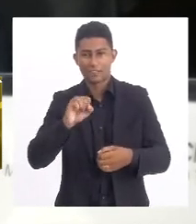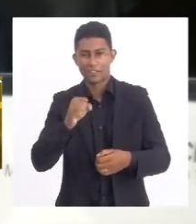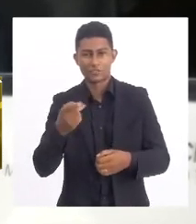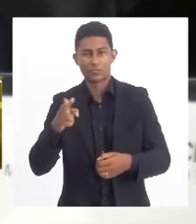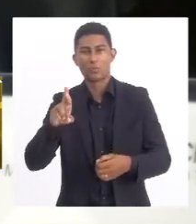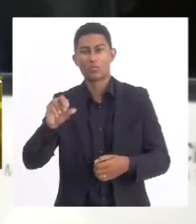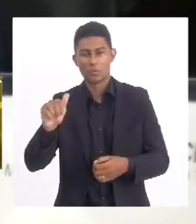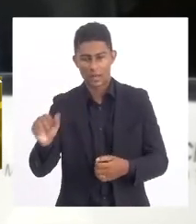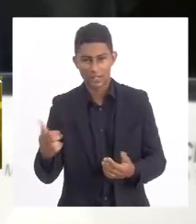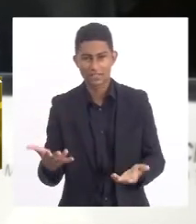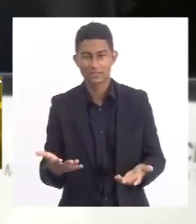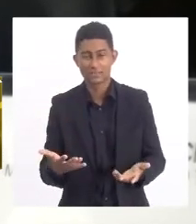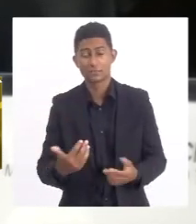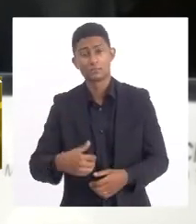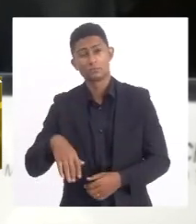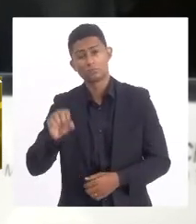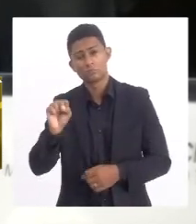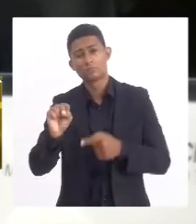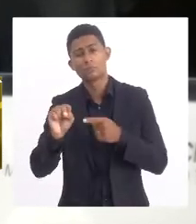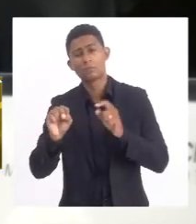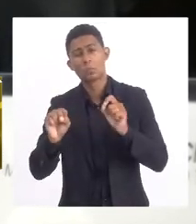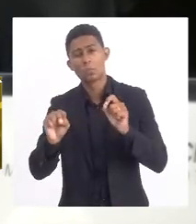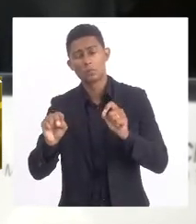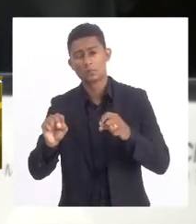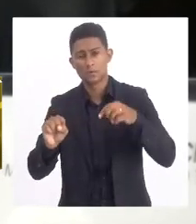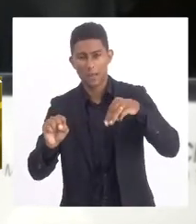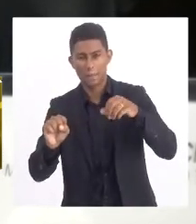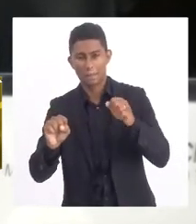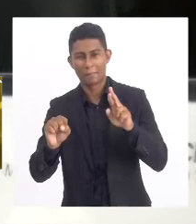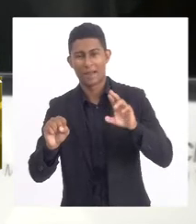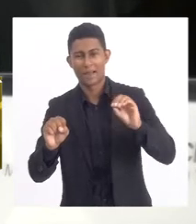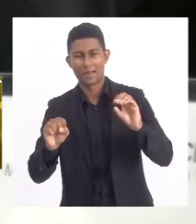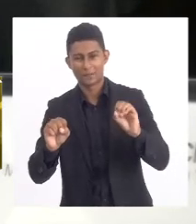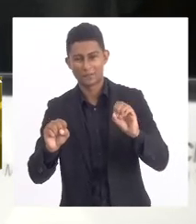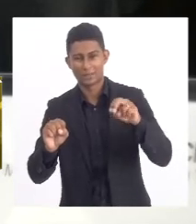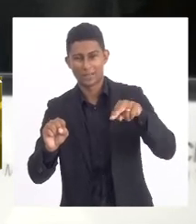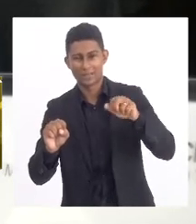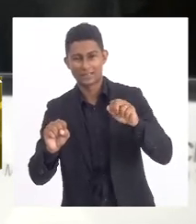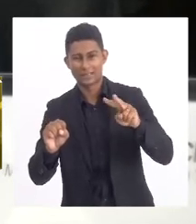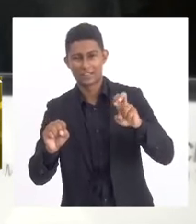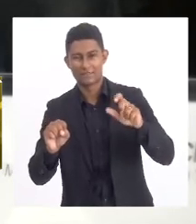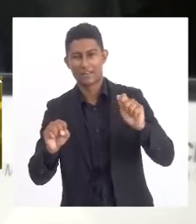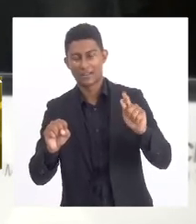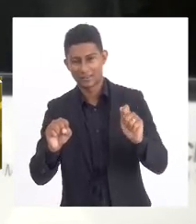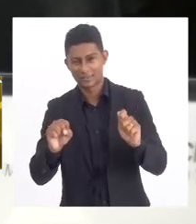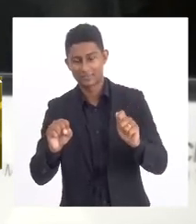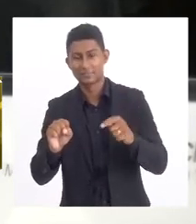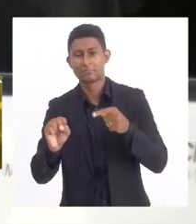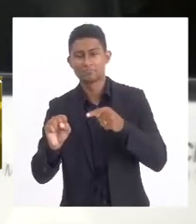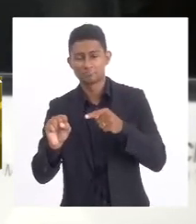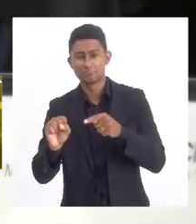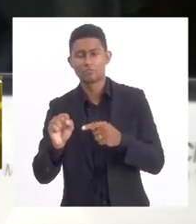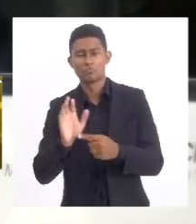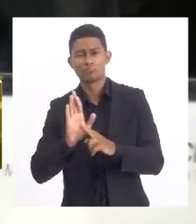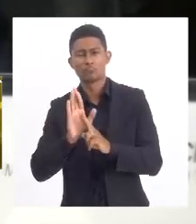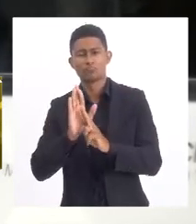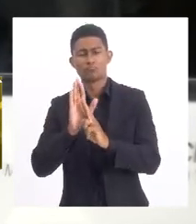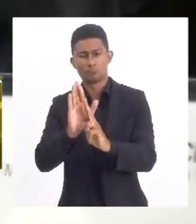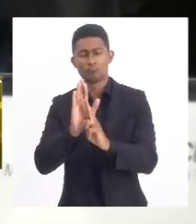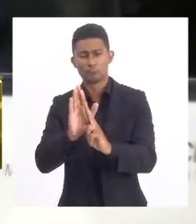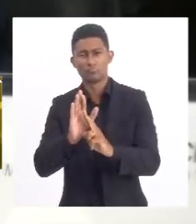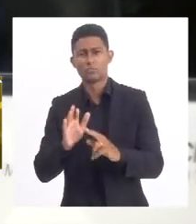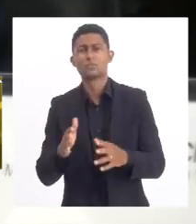do Rio de Janeiro saudar que o nosso querido Marco navega representando aqui na Federação do Convention visitors virou do Rio de